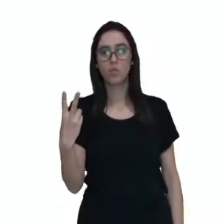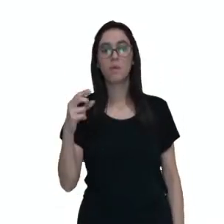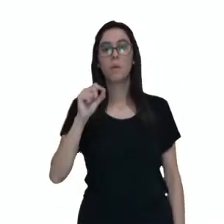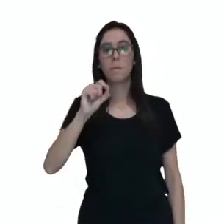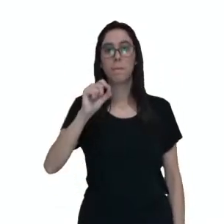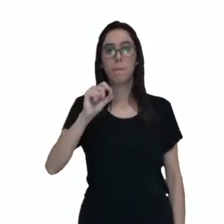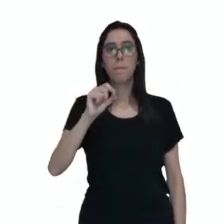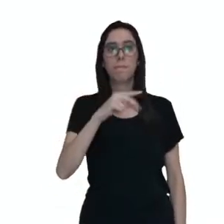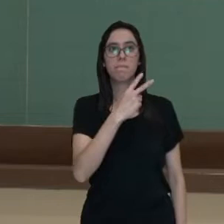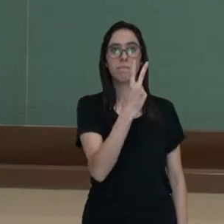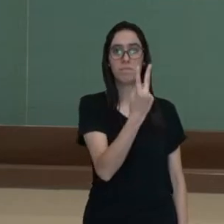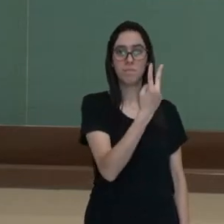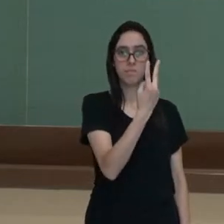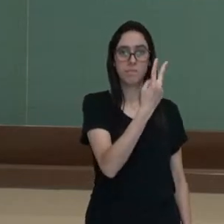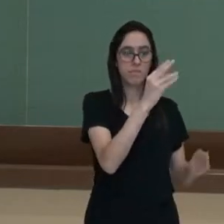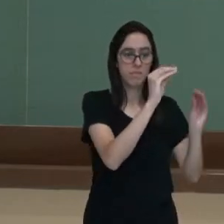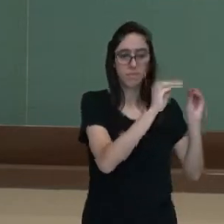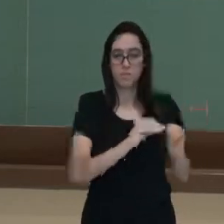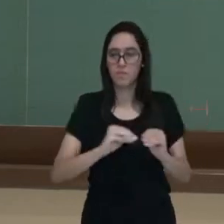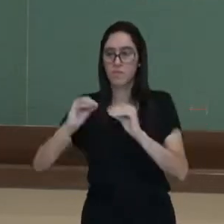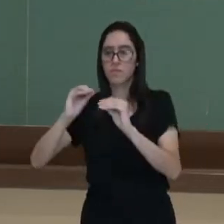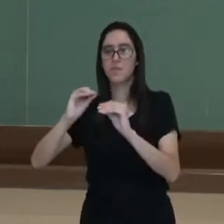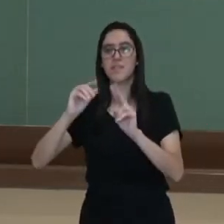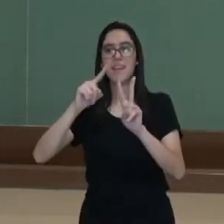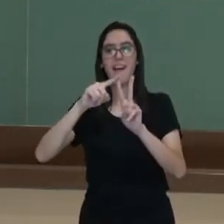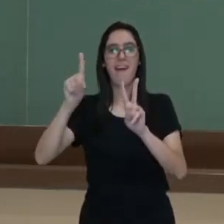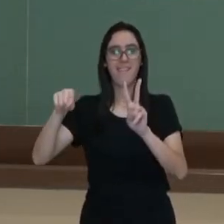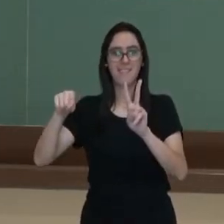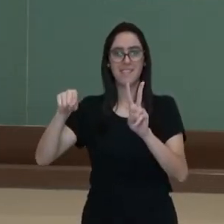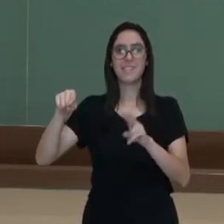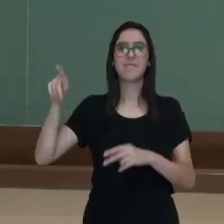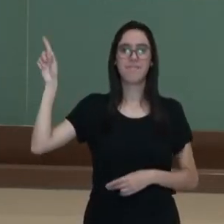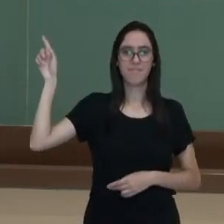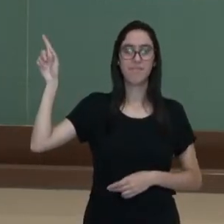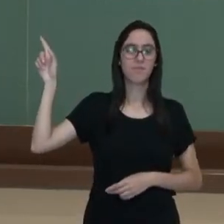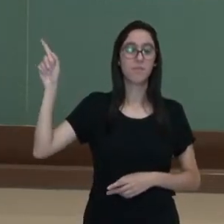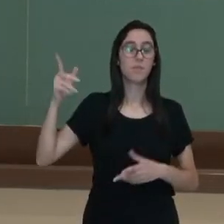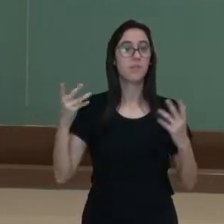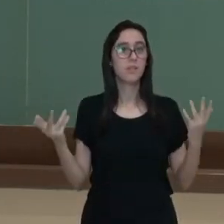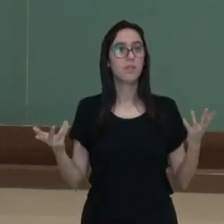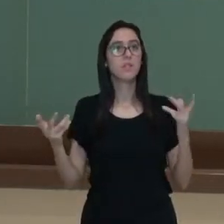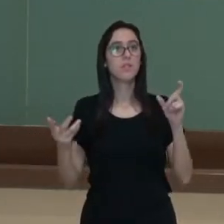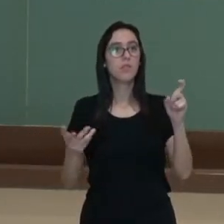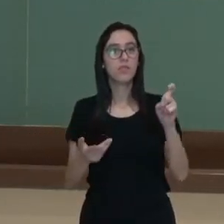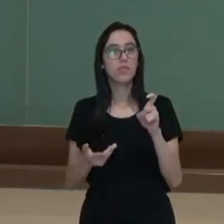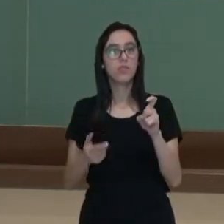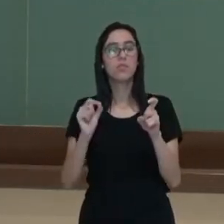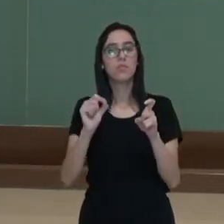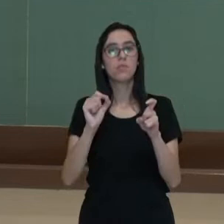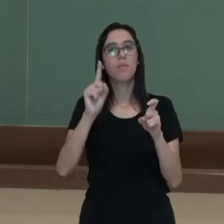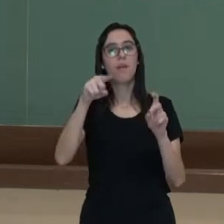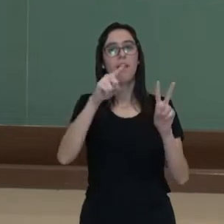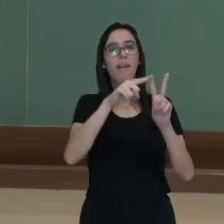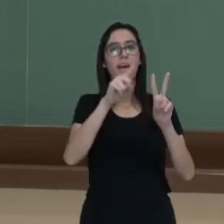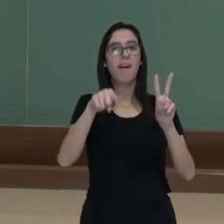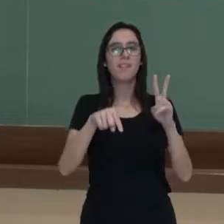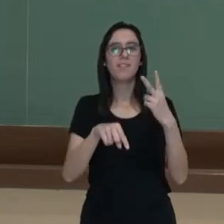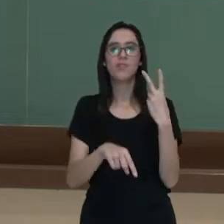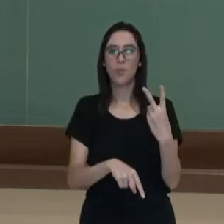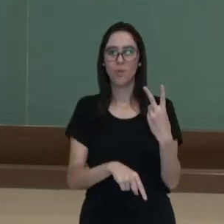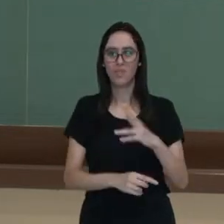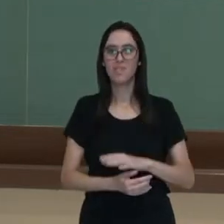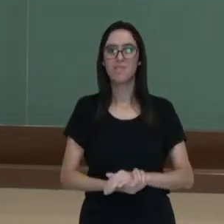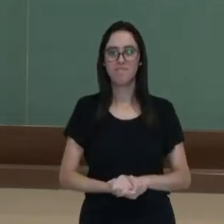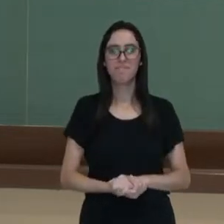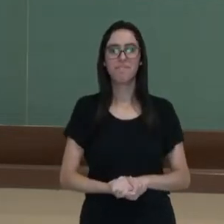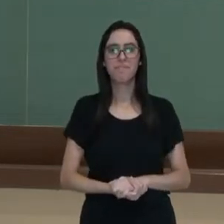lado, passo, né? Na forma de raiz. Então, aqui deu que o x, esse lado aqui, ó, é raiz de 2. Pois